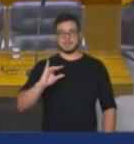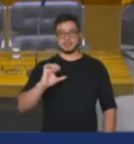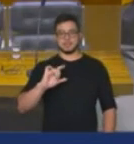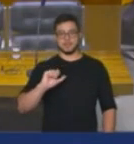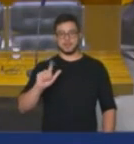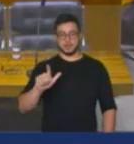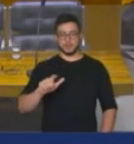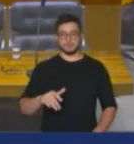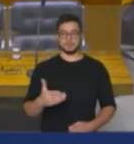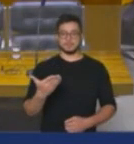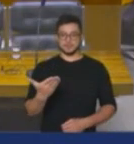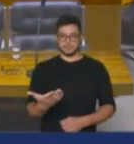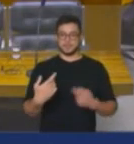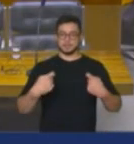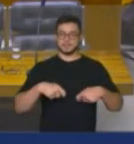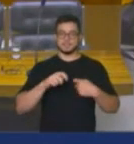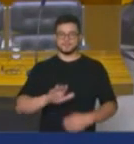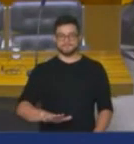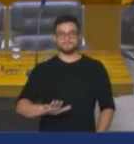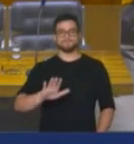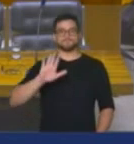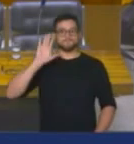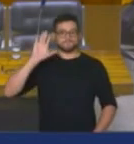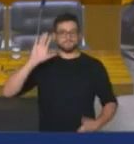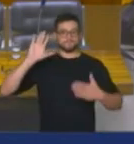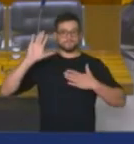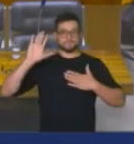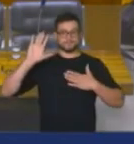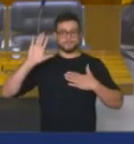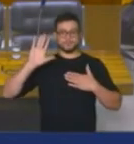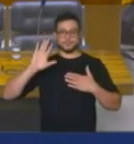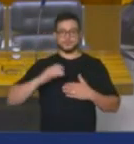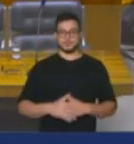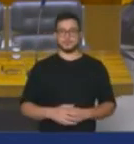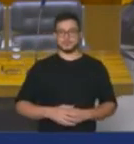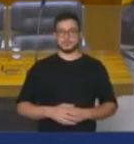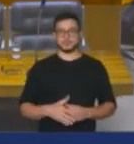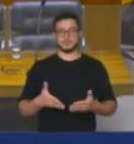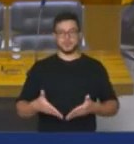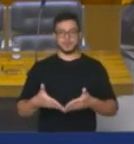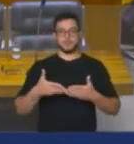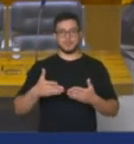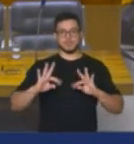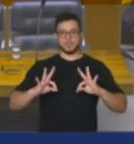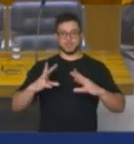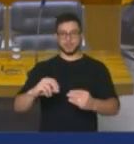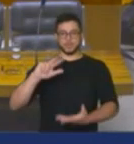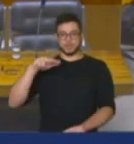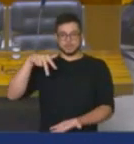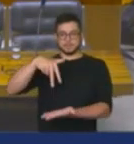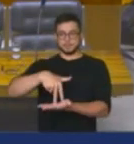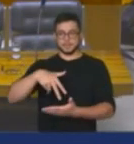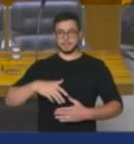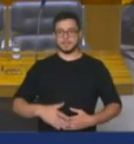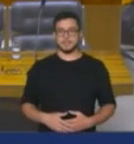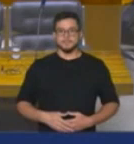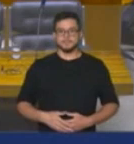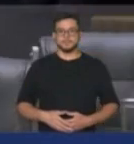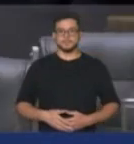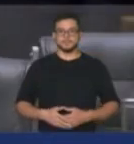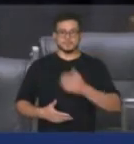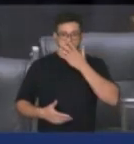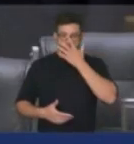regimental diante de todos os presentes a quem eu peço uma posição de respeito. Tem Vossa Excelência a palavra.